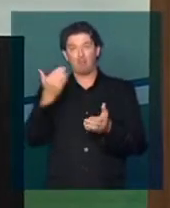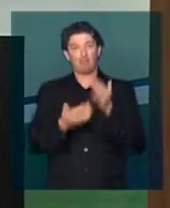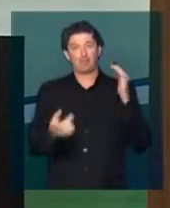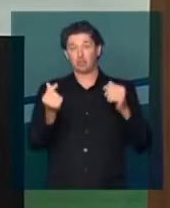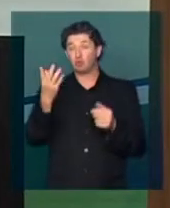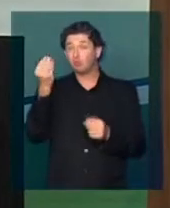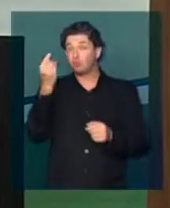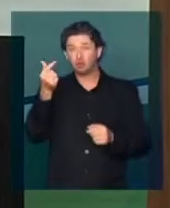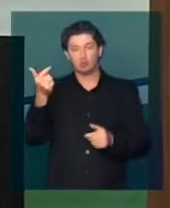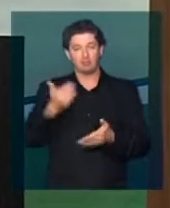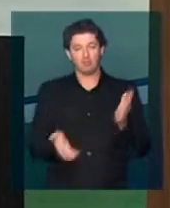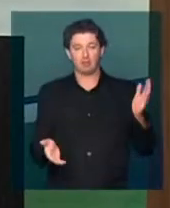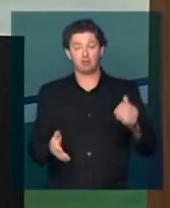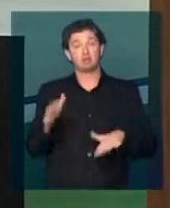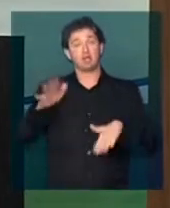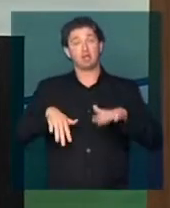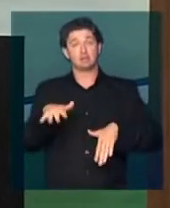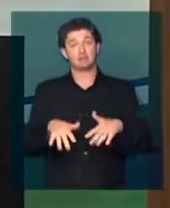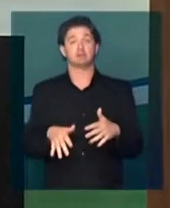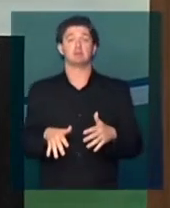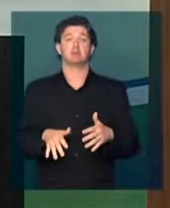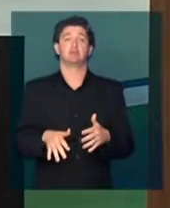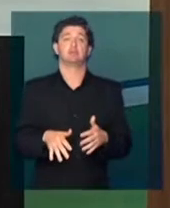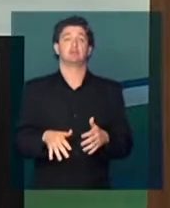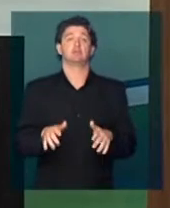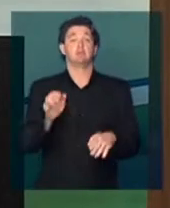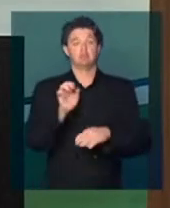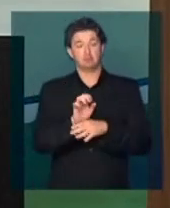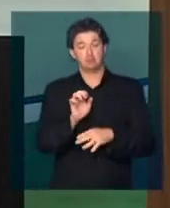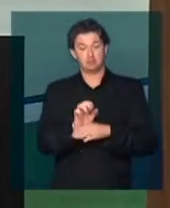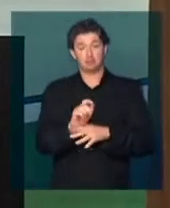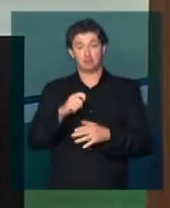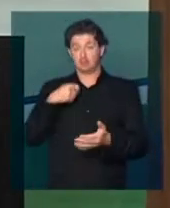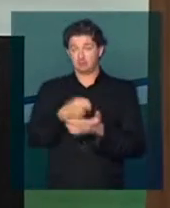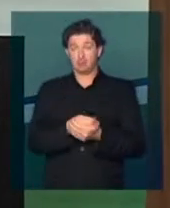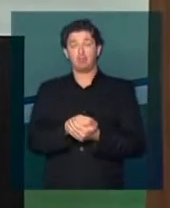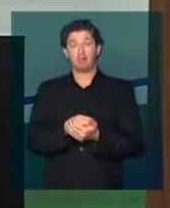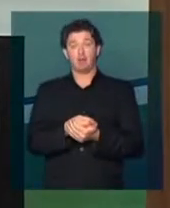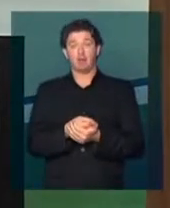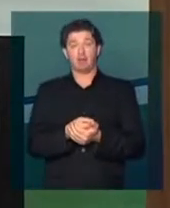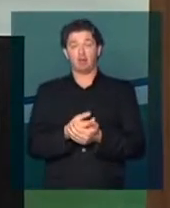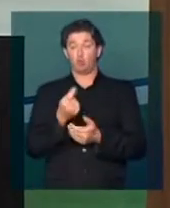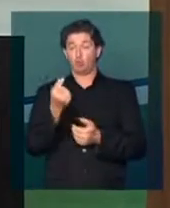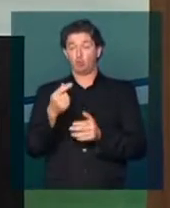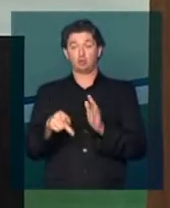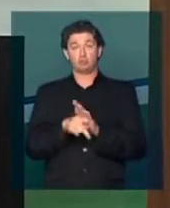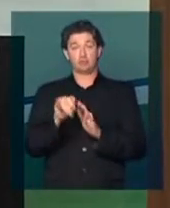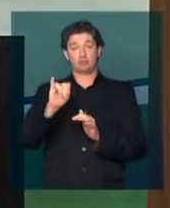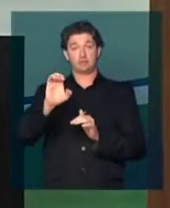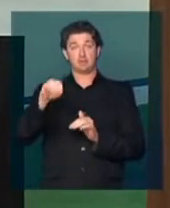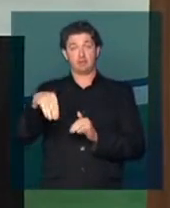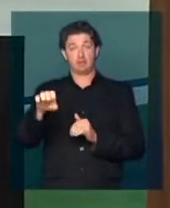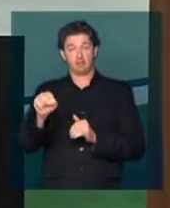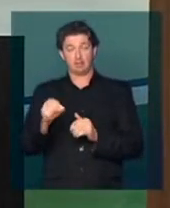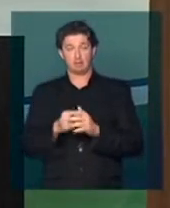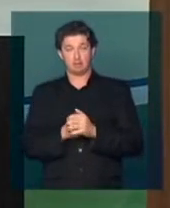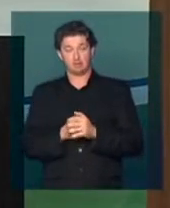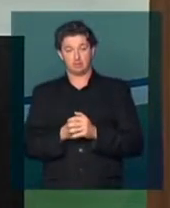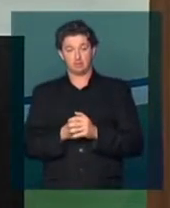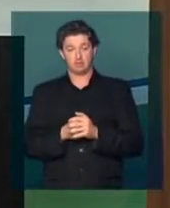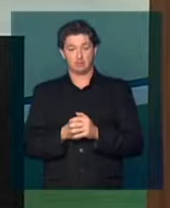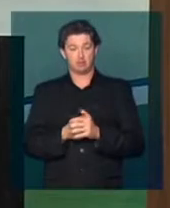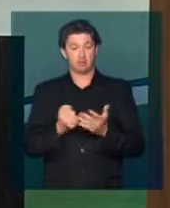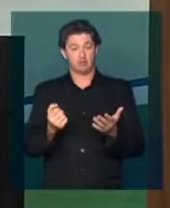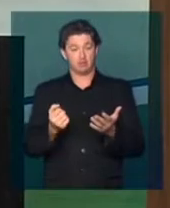lugares, e muitas vezes os estados arcam com o custo do ICMS na operação posterior